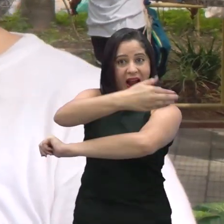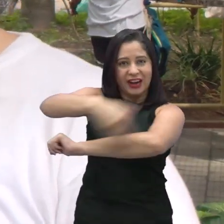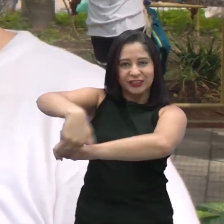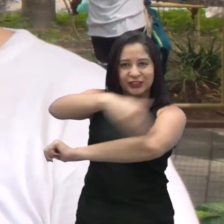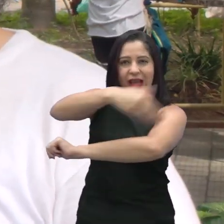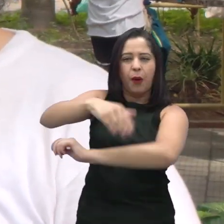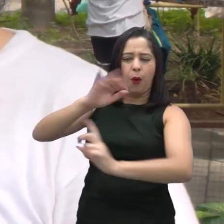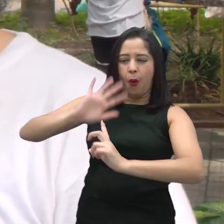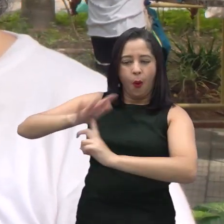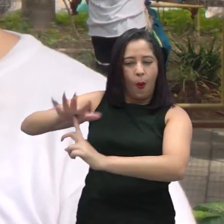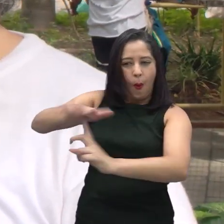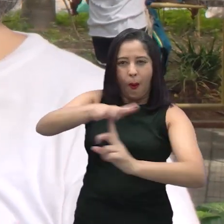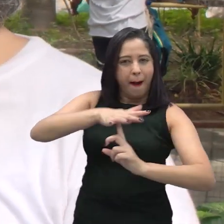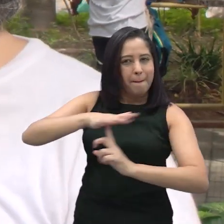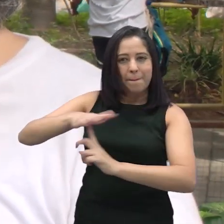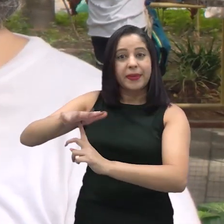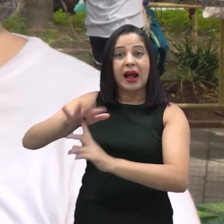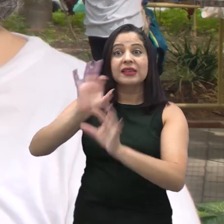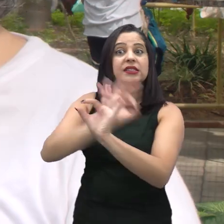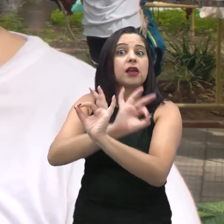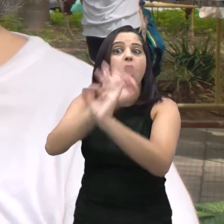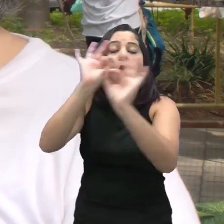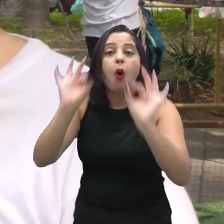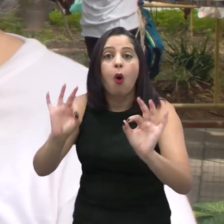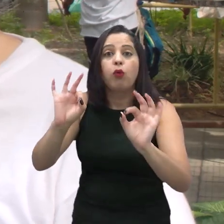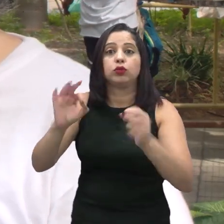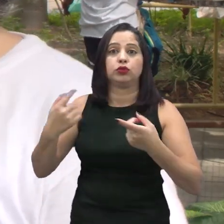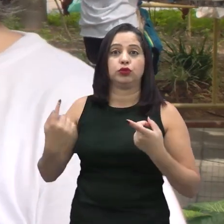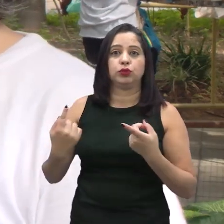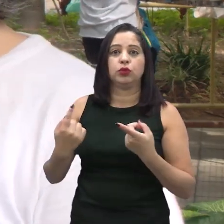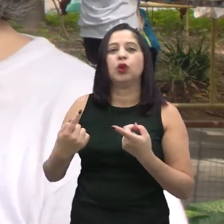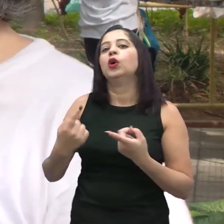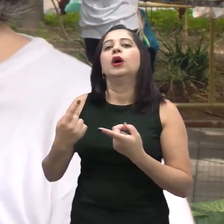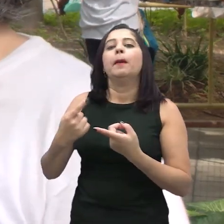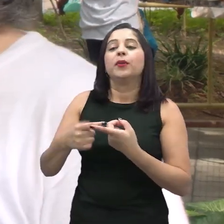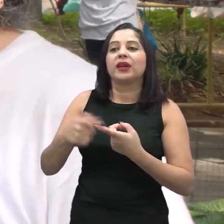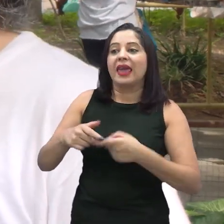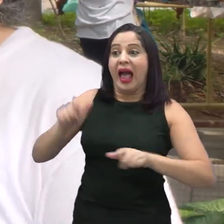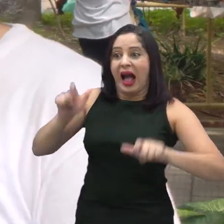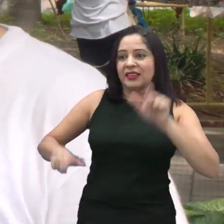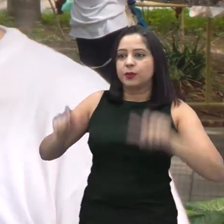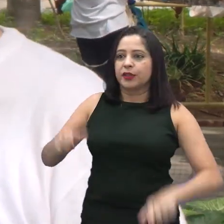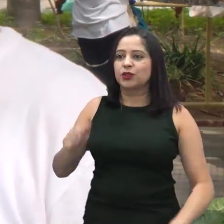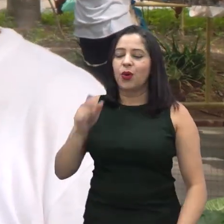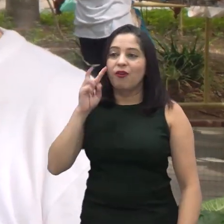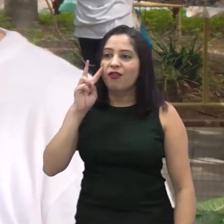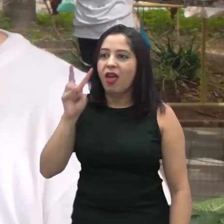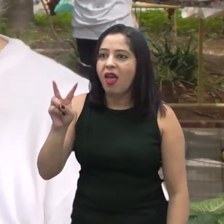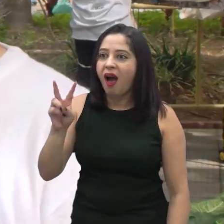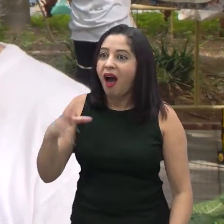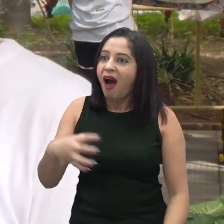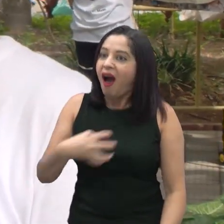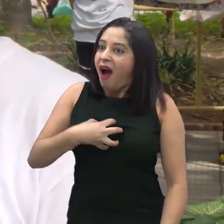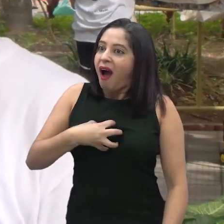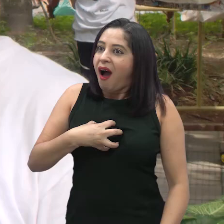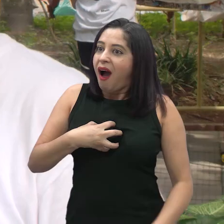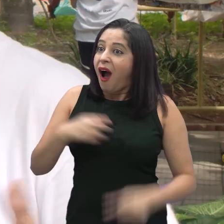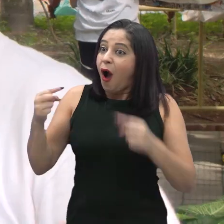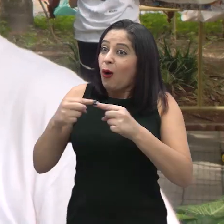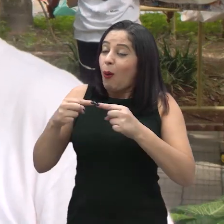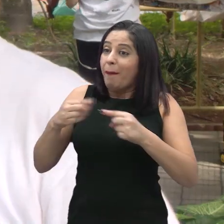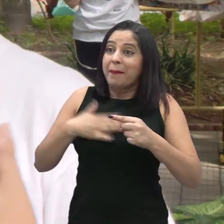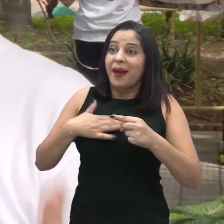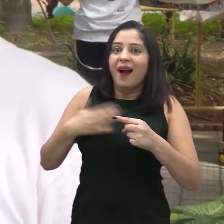amplia a nossa percepção também das possibilidades da arte, das pessoas, elas se identificam também com os processos, elas